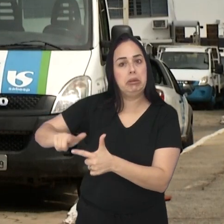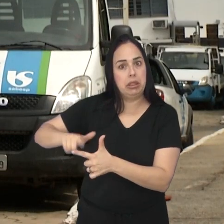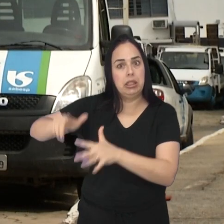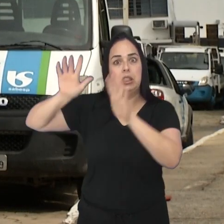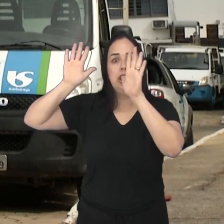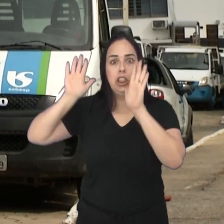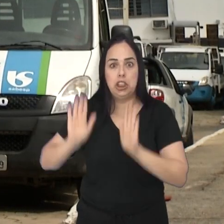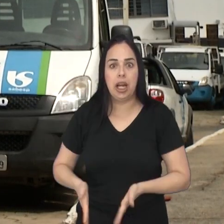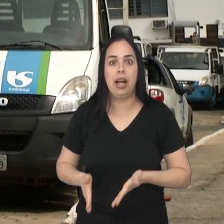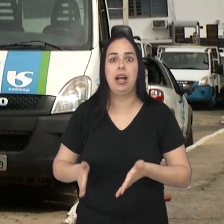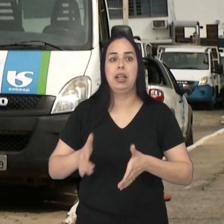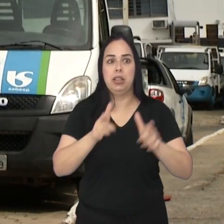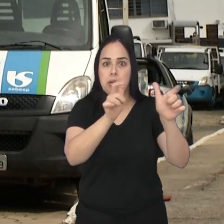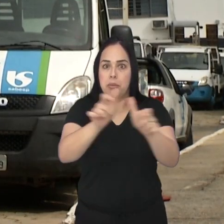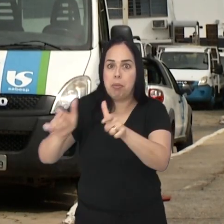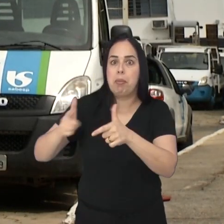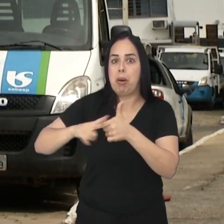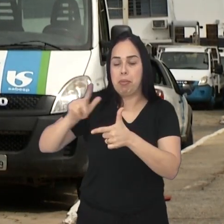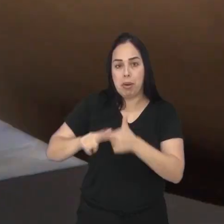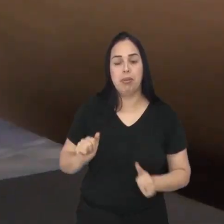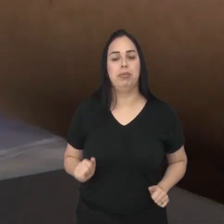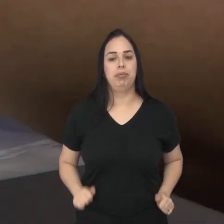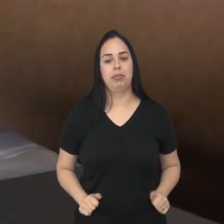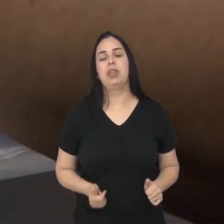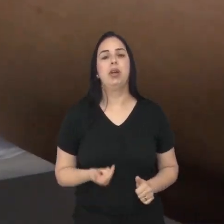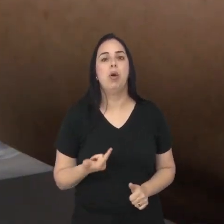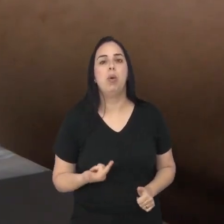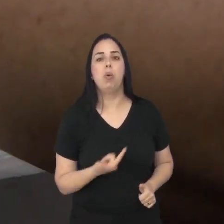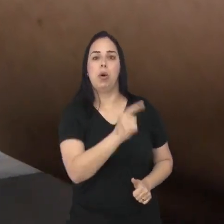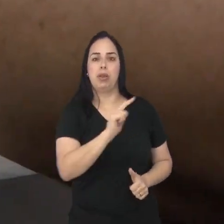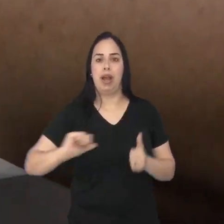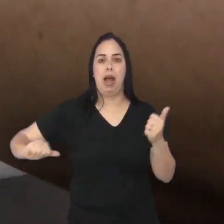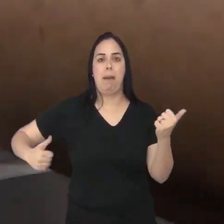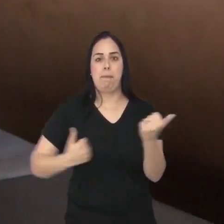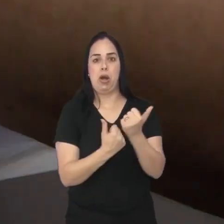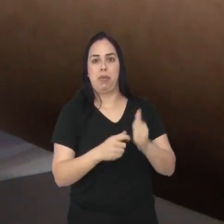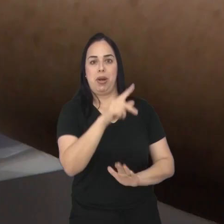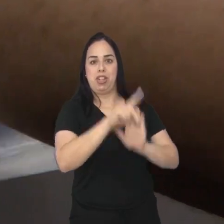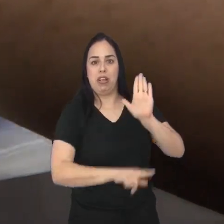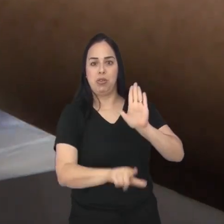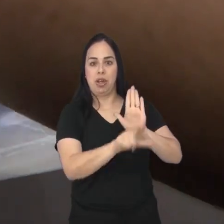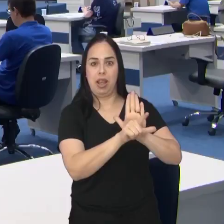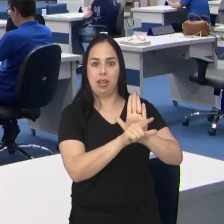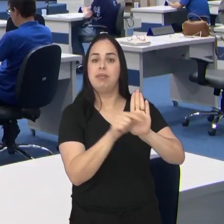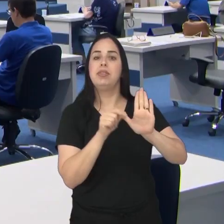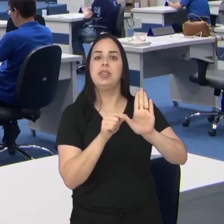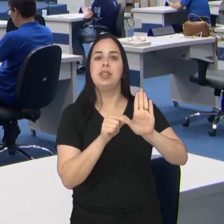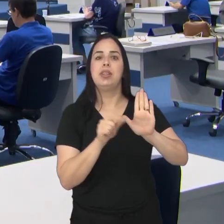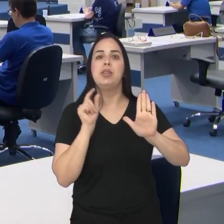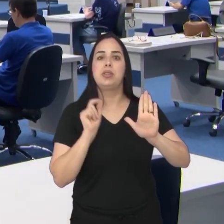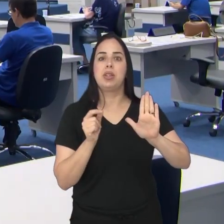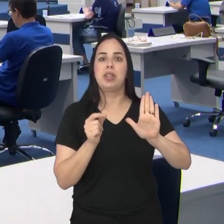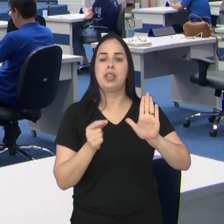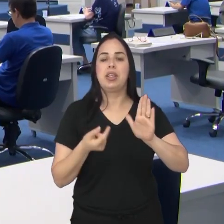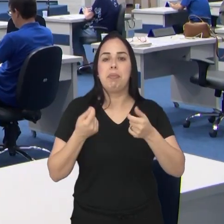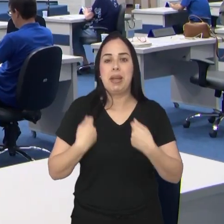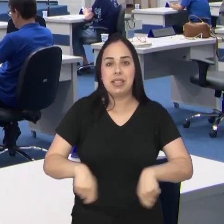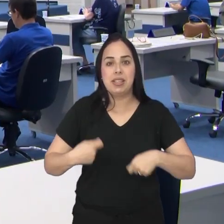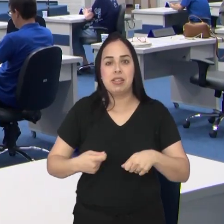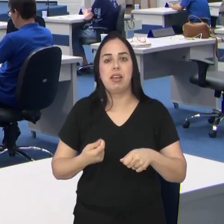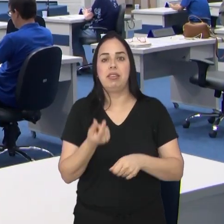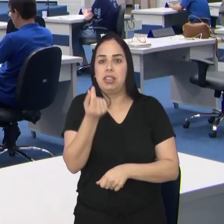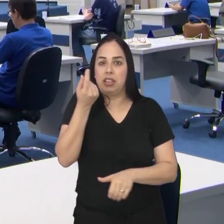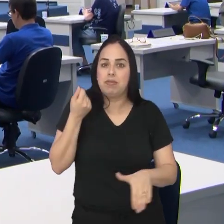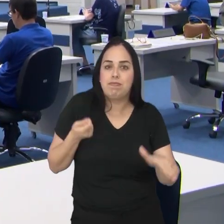problemas relatados em diversas regiões da cidade. Outra manifesta apoio ao projeto de lei que dispõe sobre a tributação de